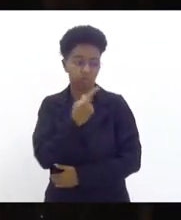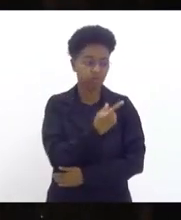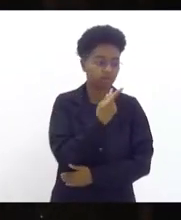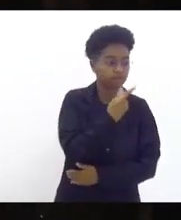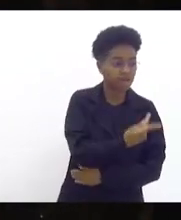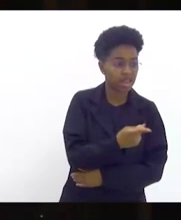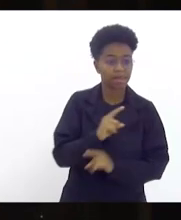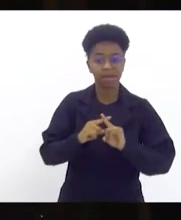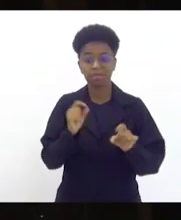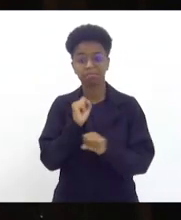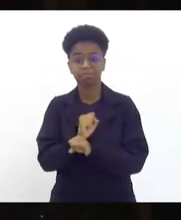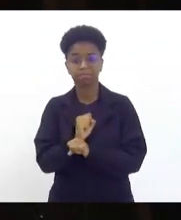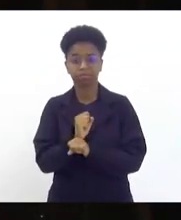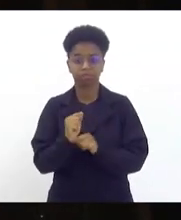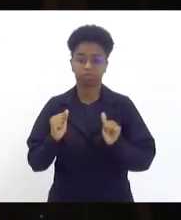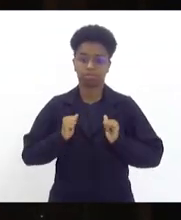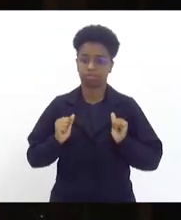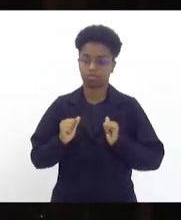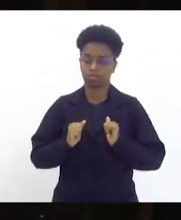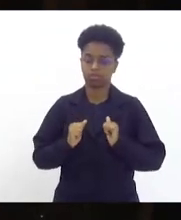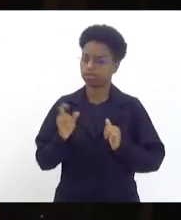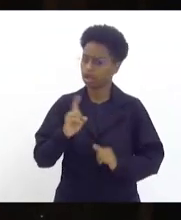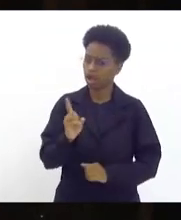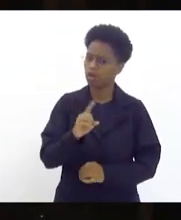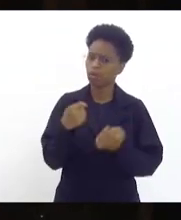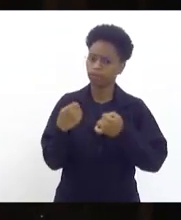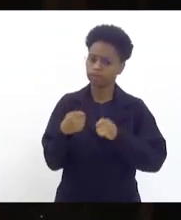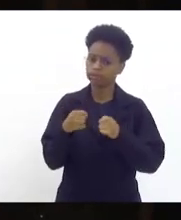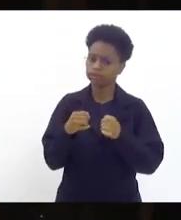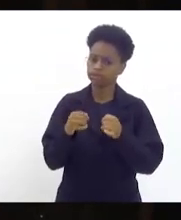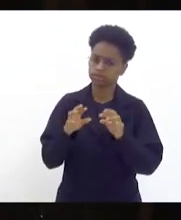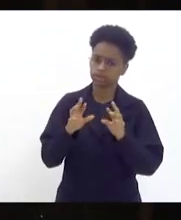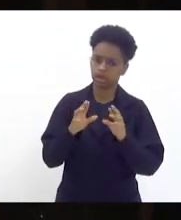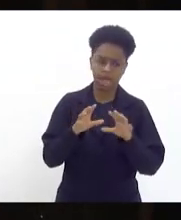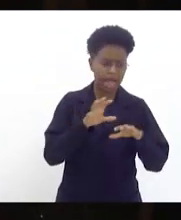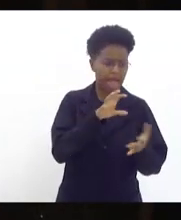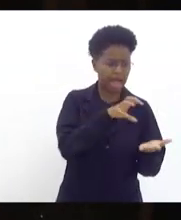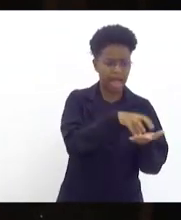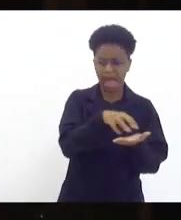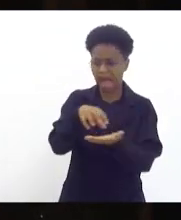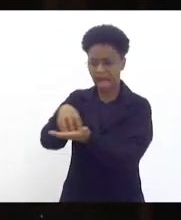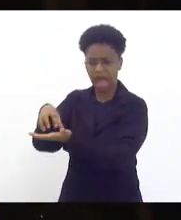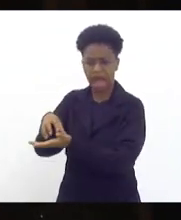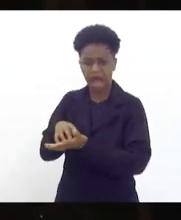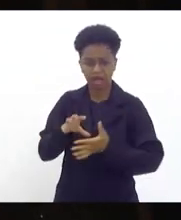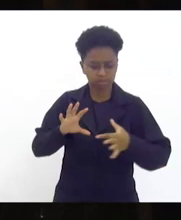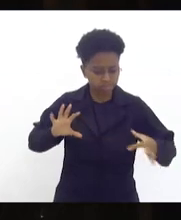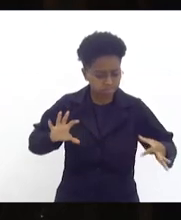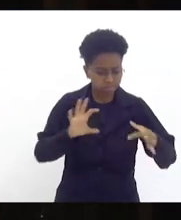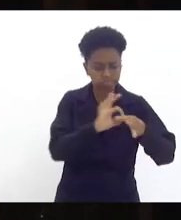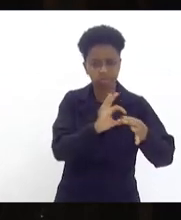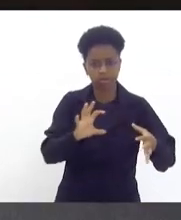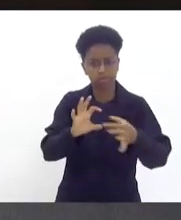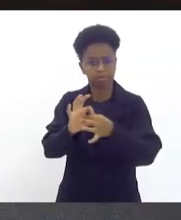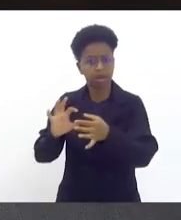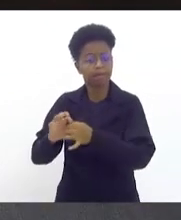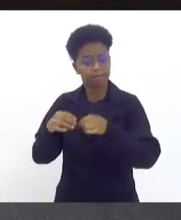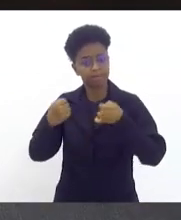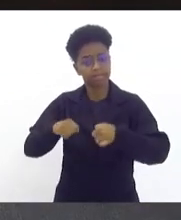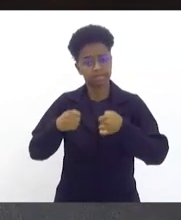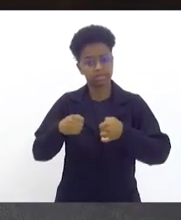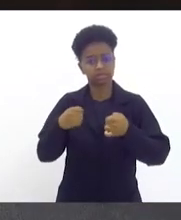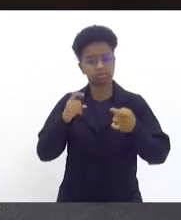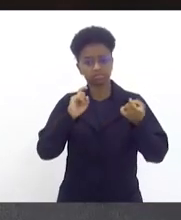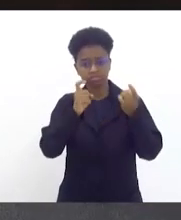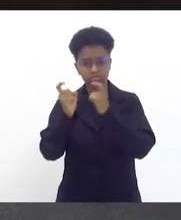uma coisa e para aí não vamos reunir em outra área e todas as áreas complexas sentar e